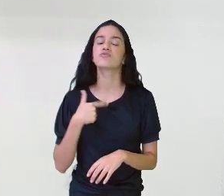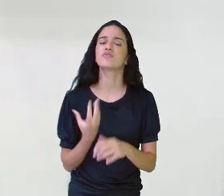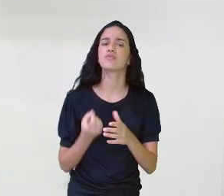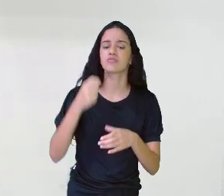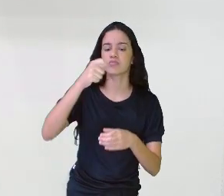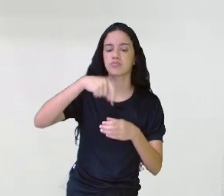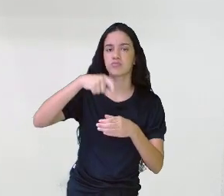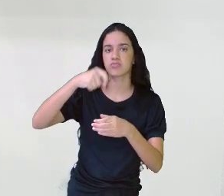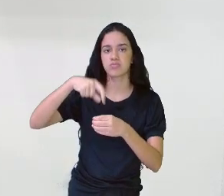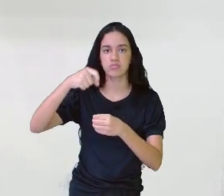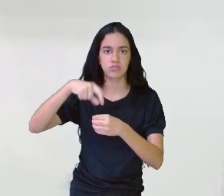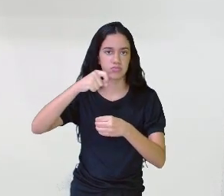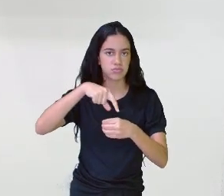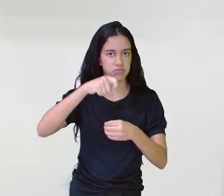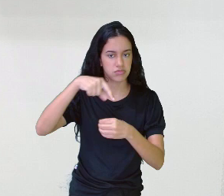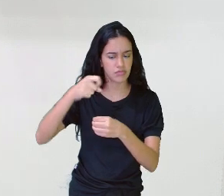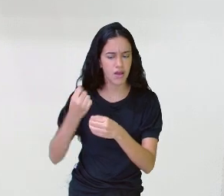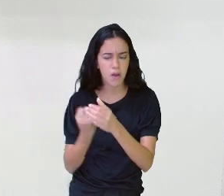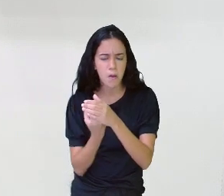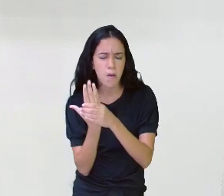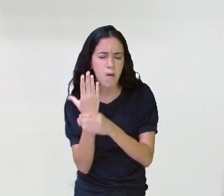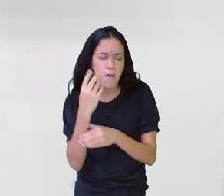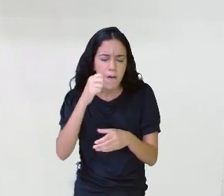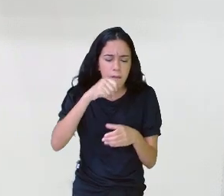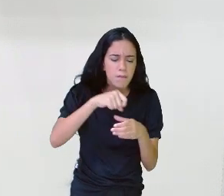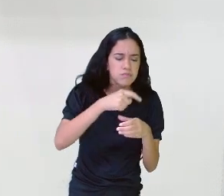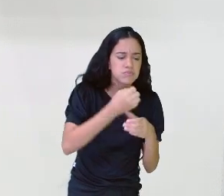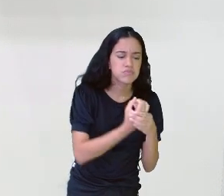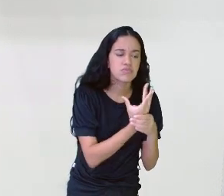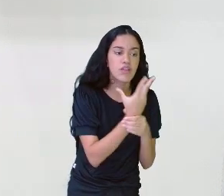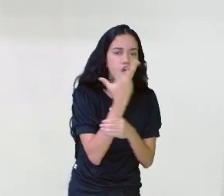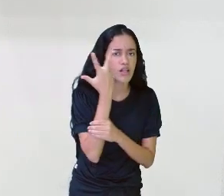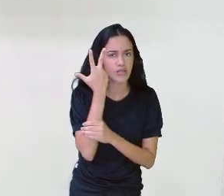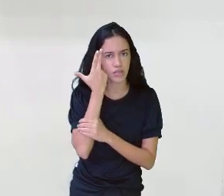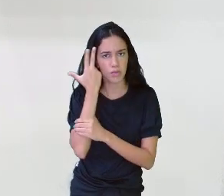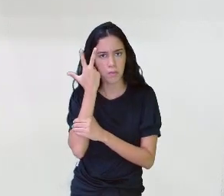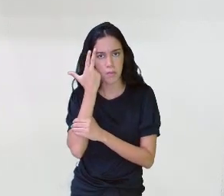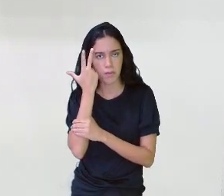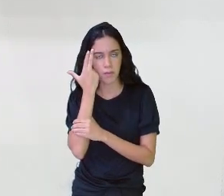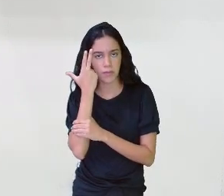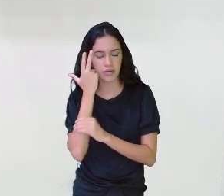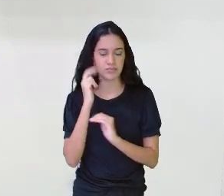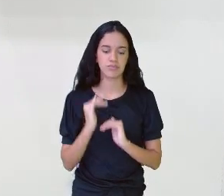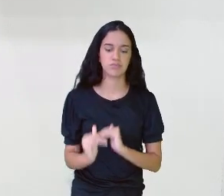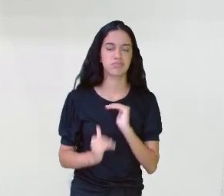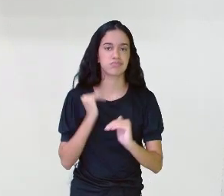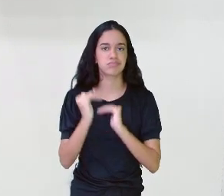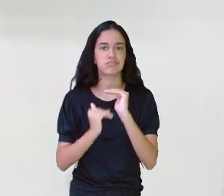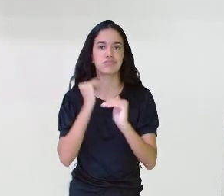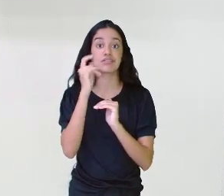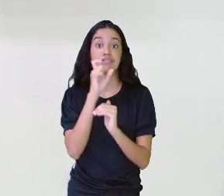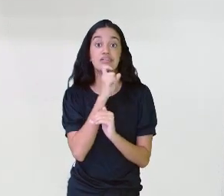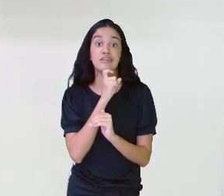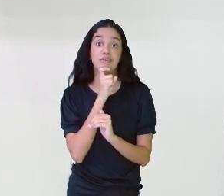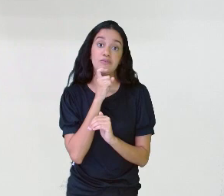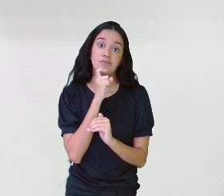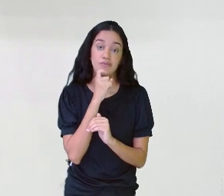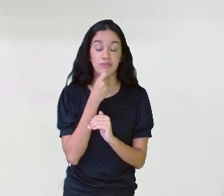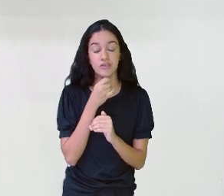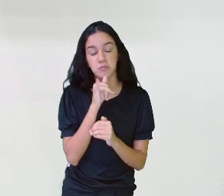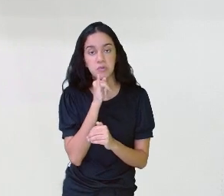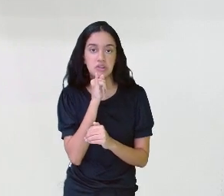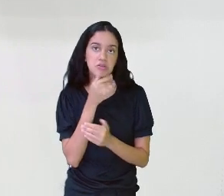plantar alguma plantinha que normalmente ela se desenvolve no frio, por